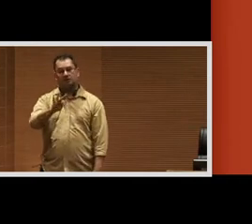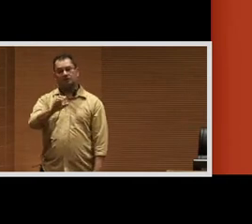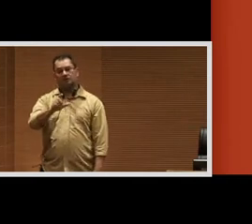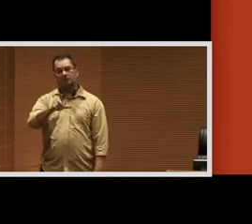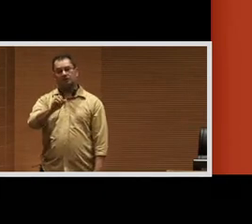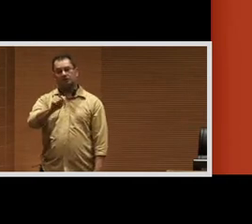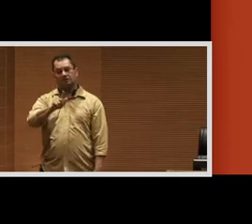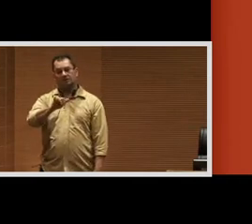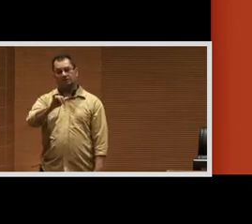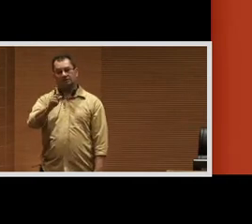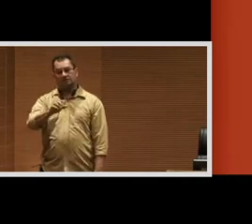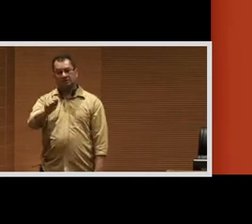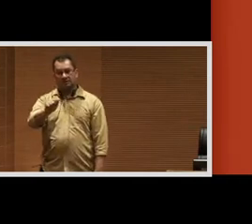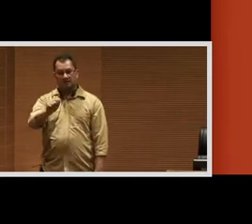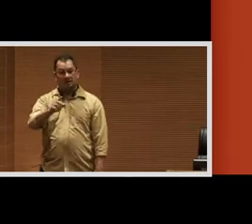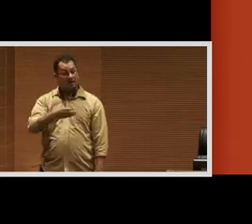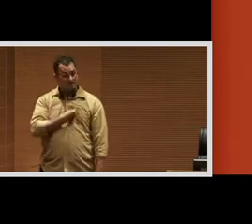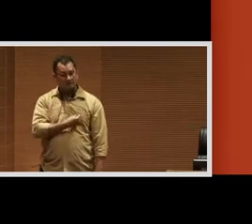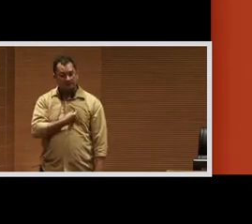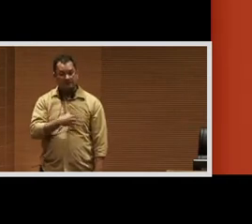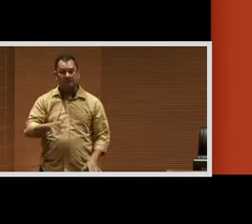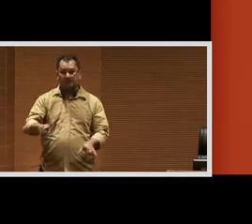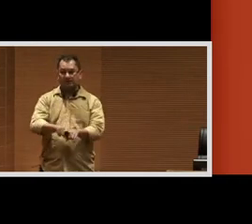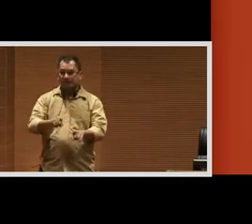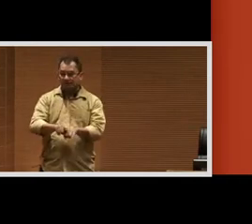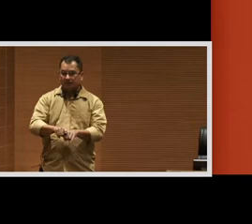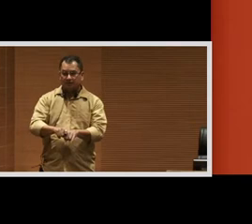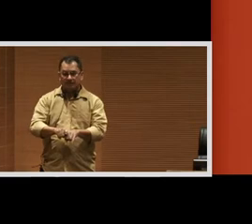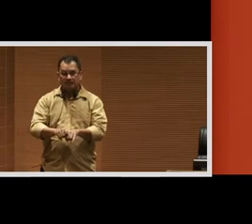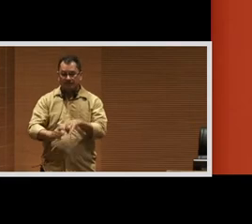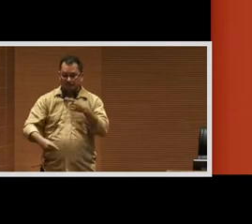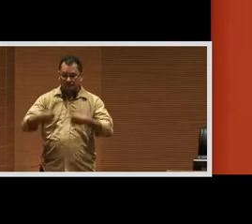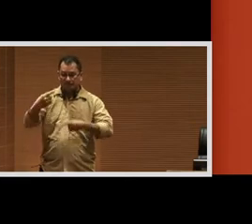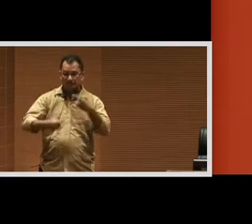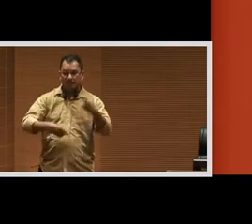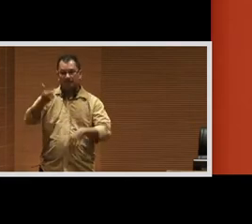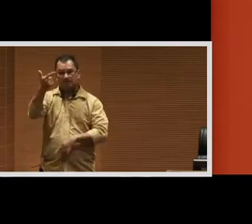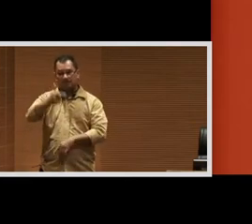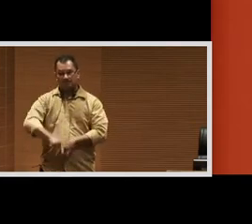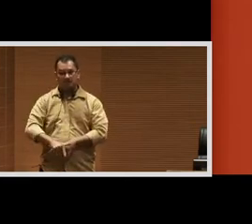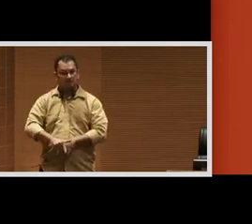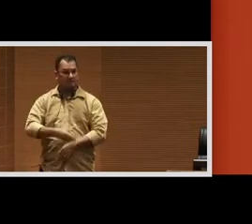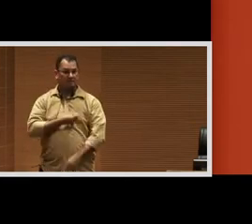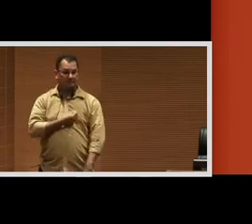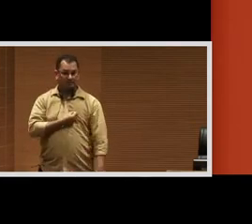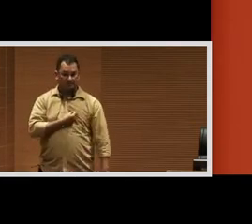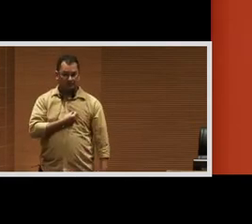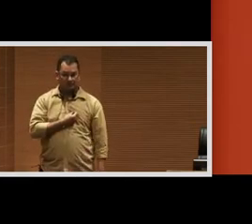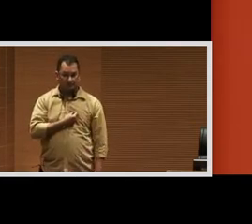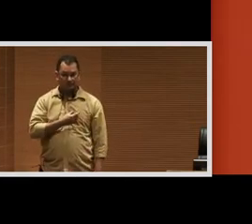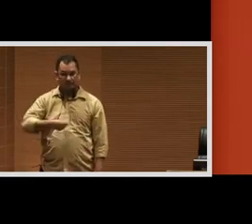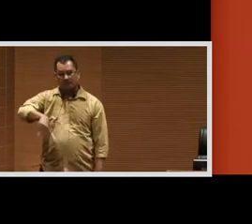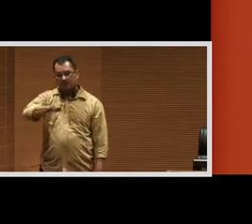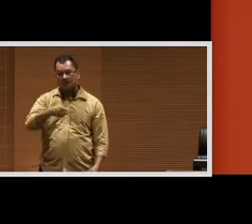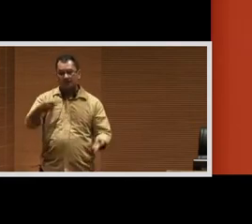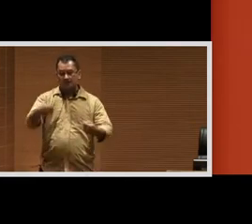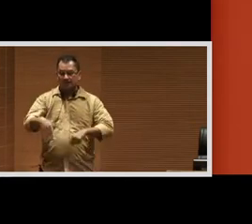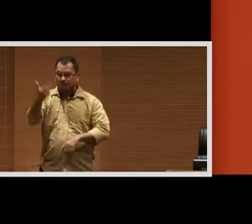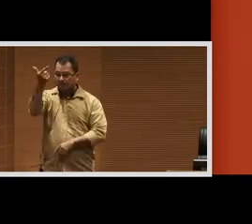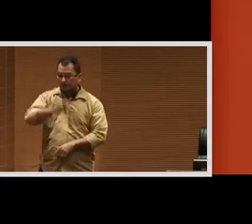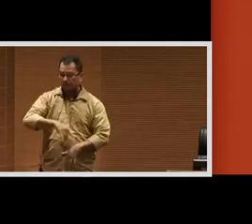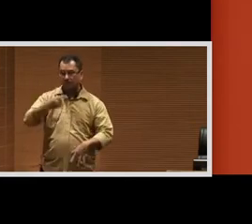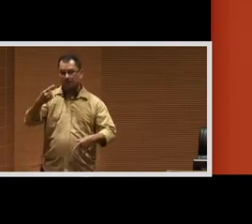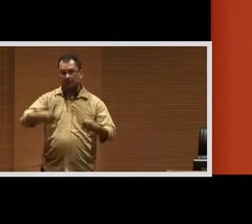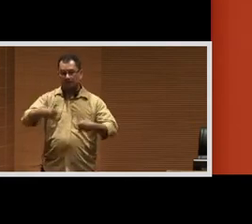e de repolitizar a vida. Nós temos que repolitizar o